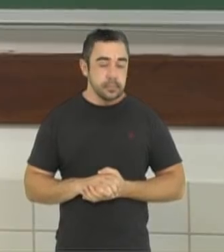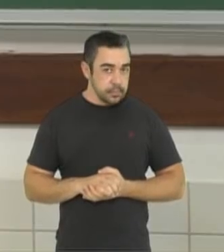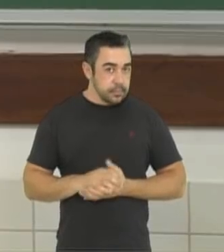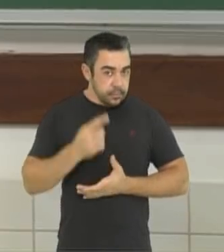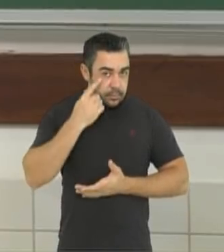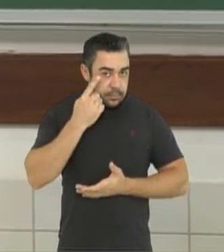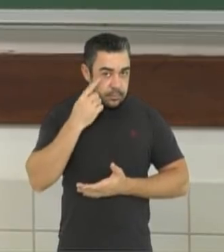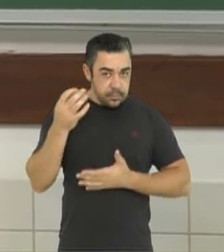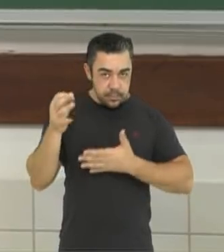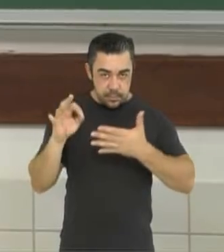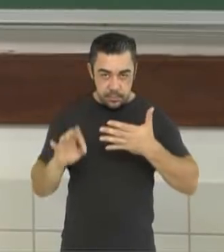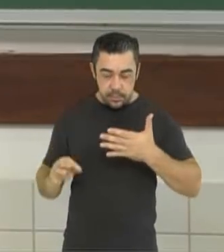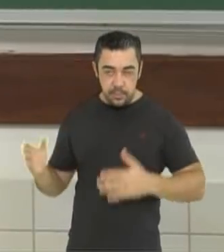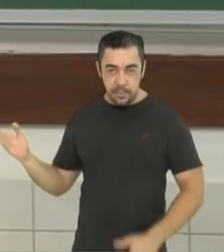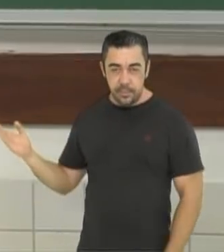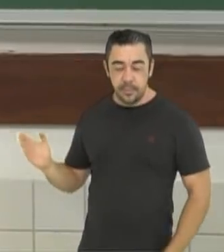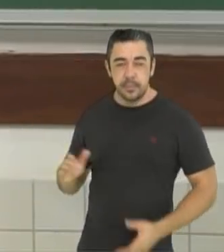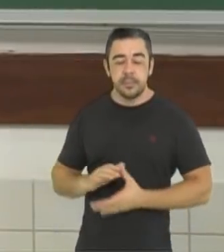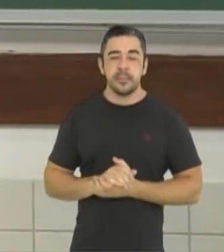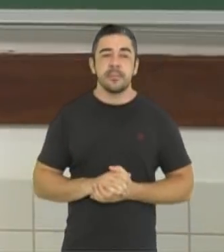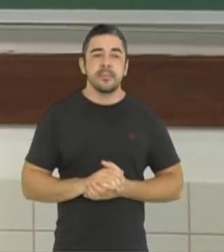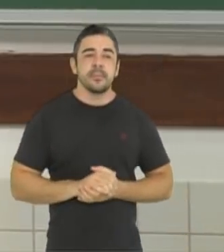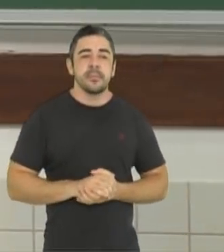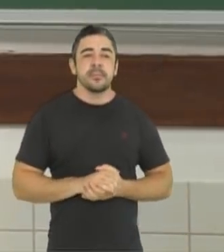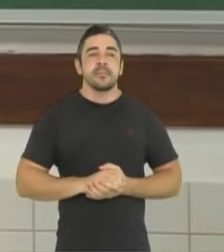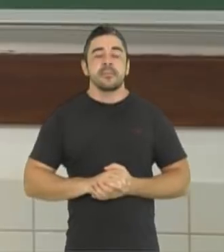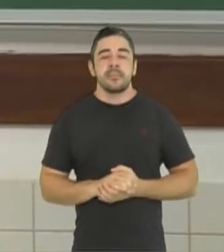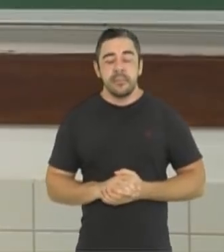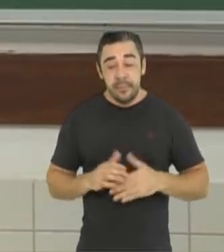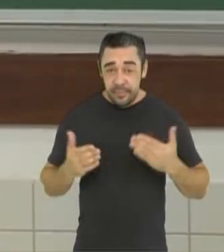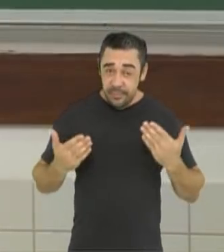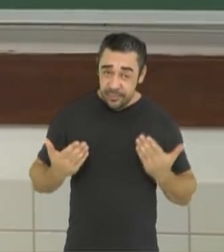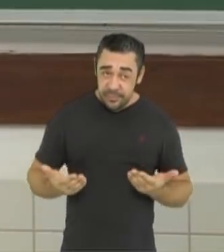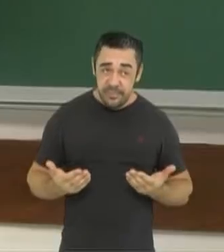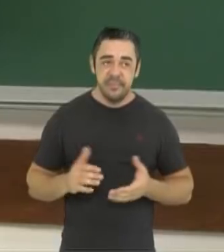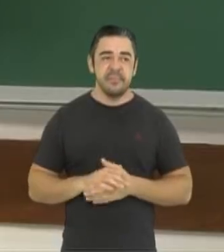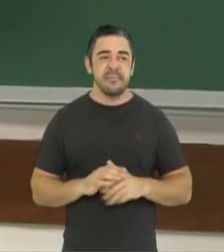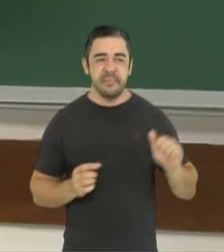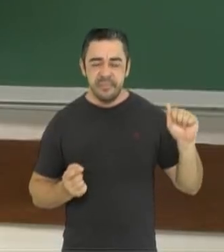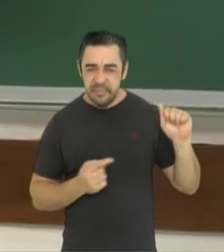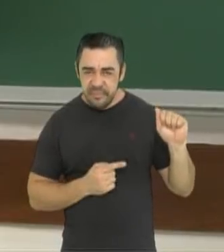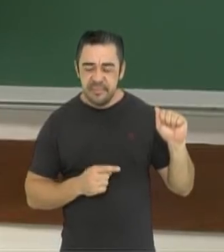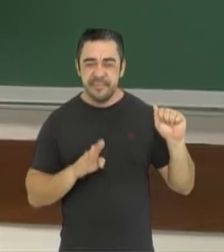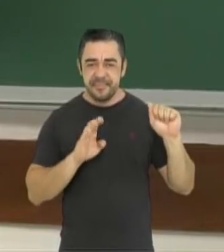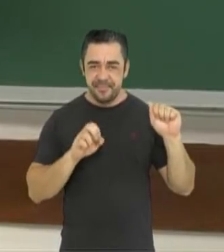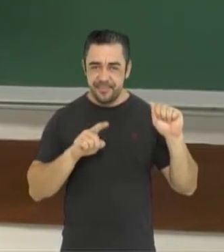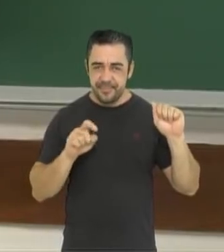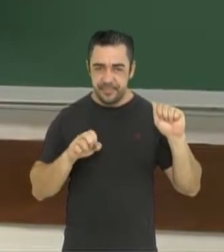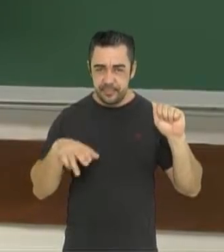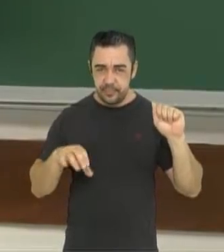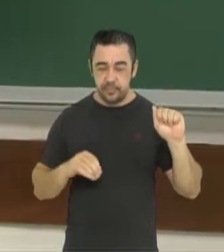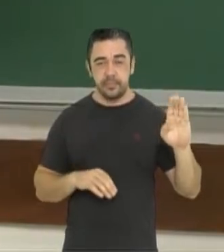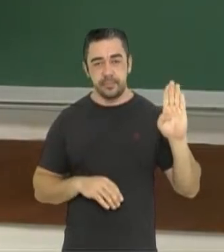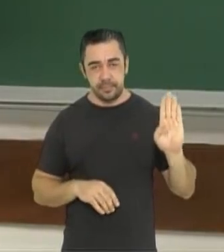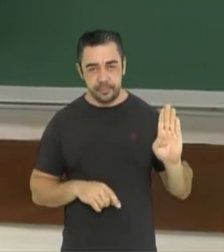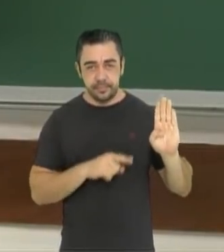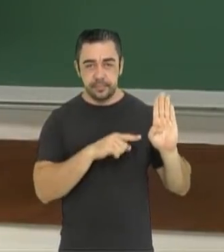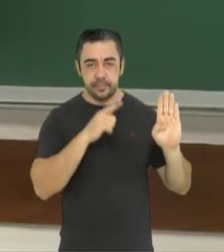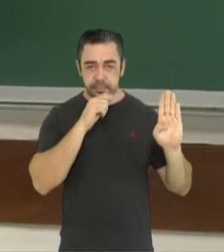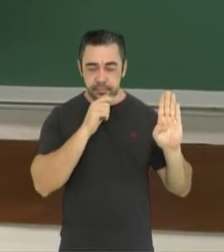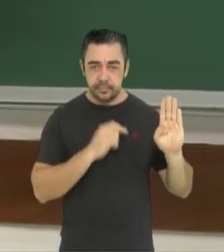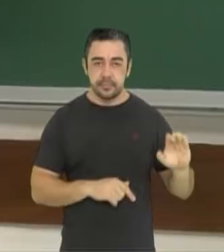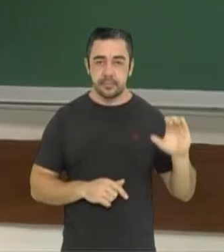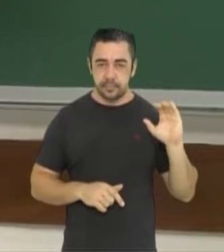Vamos para a correção da atividade? Olha só. Então, o A vai ser o benzeno, o B vai ser a água